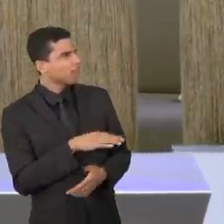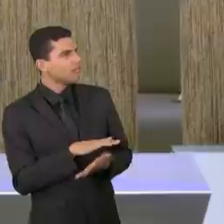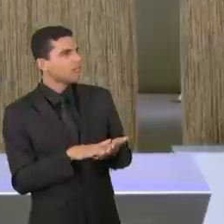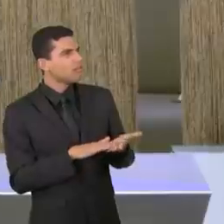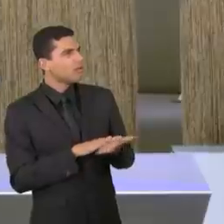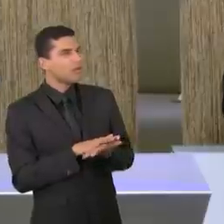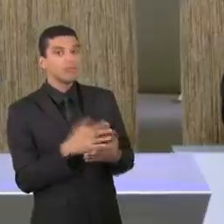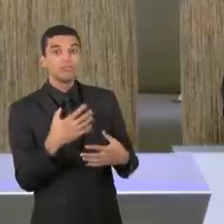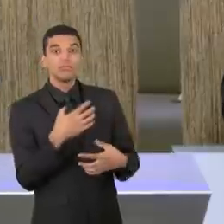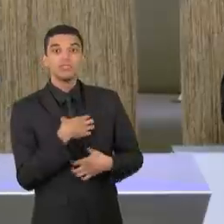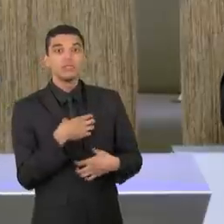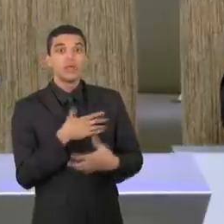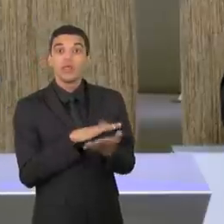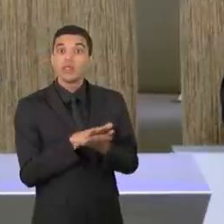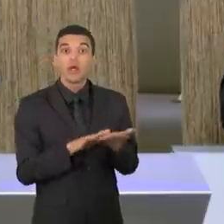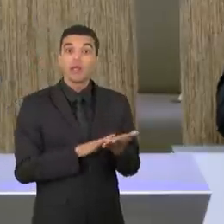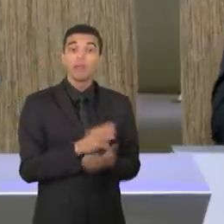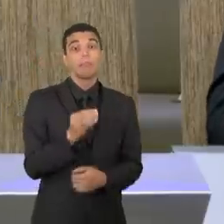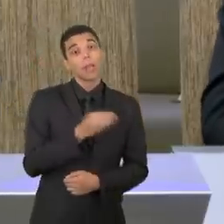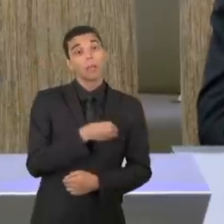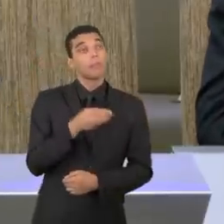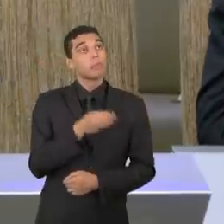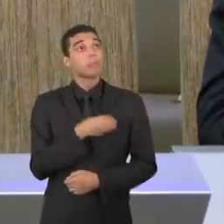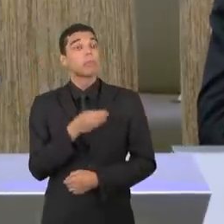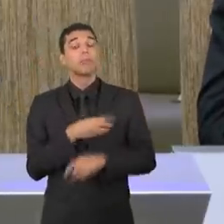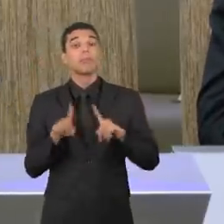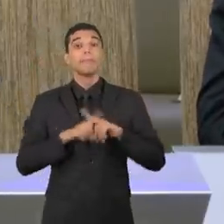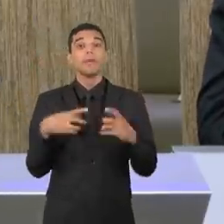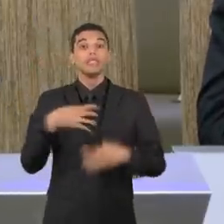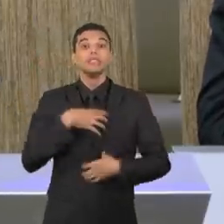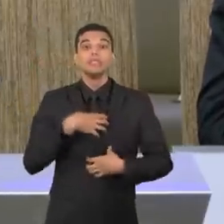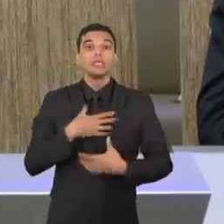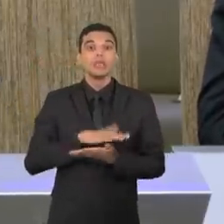5, a gente discerne isso, porque diz assim: